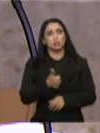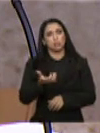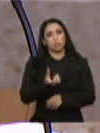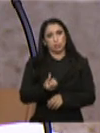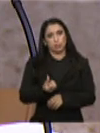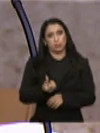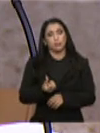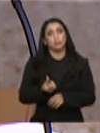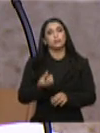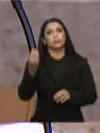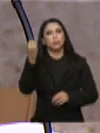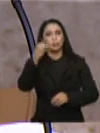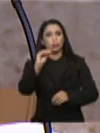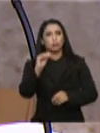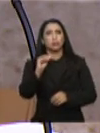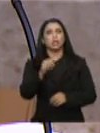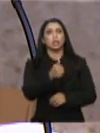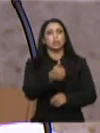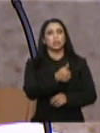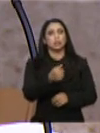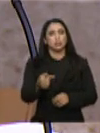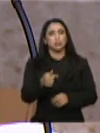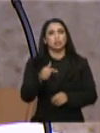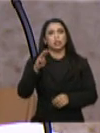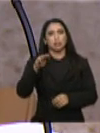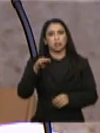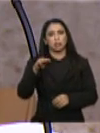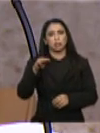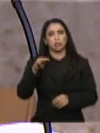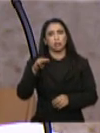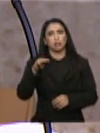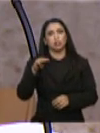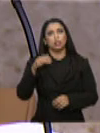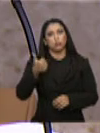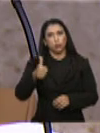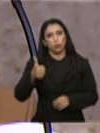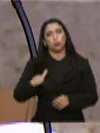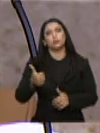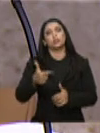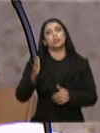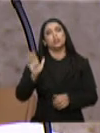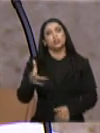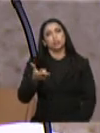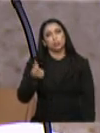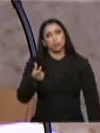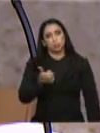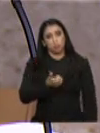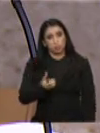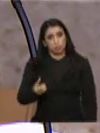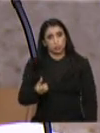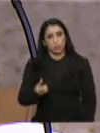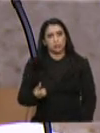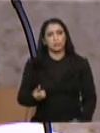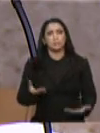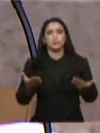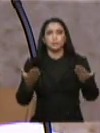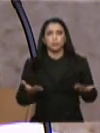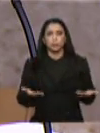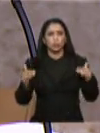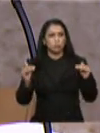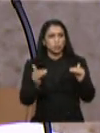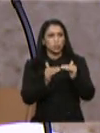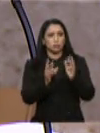e publicado em 17 de 11 de 2016. Na mesma linha, ao